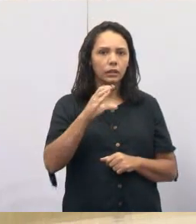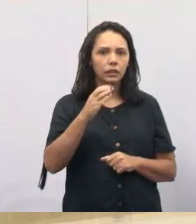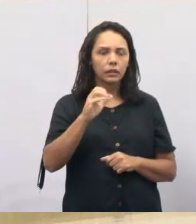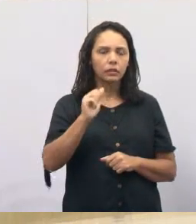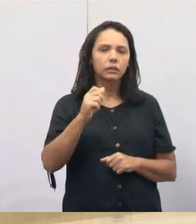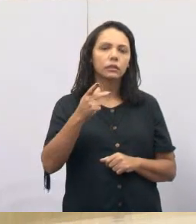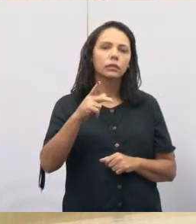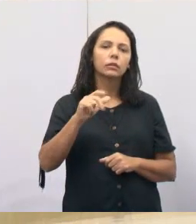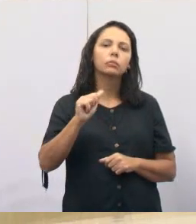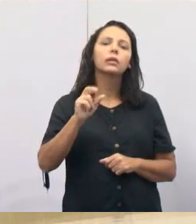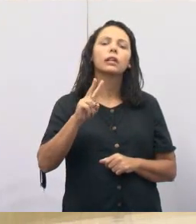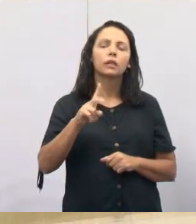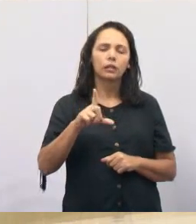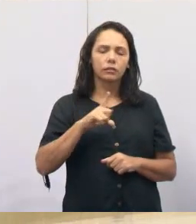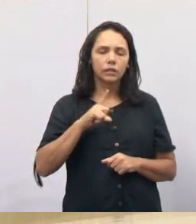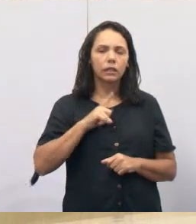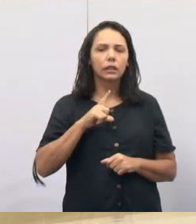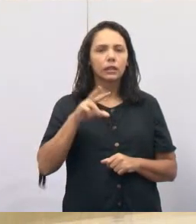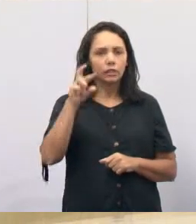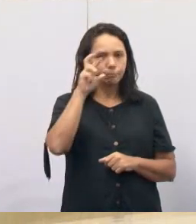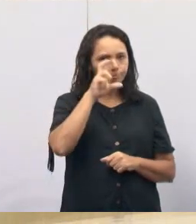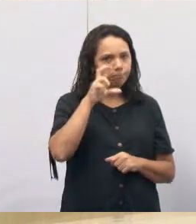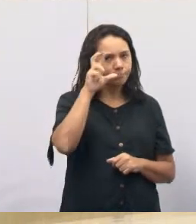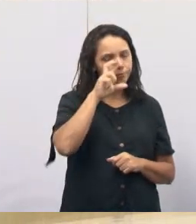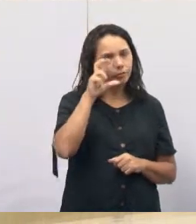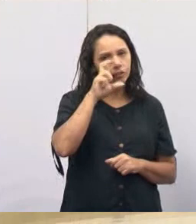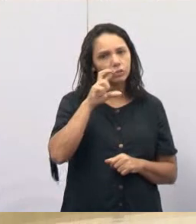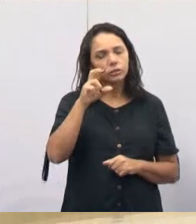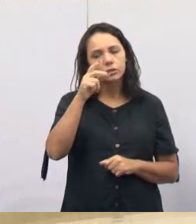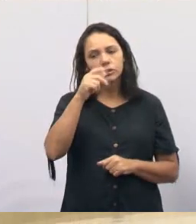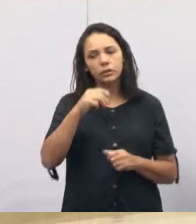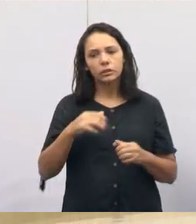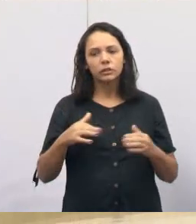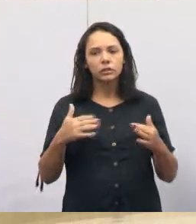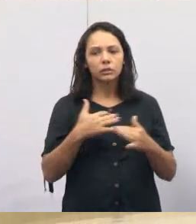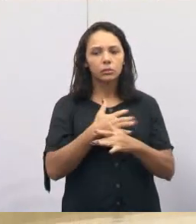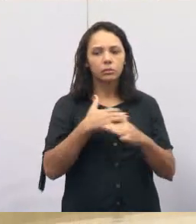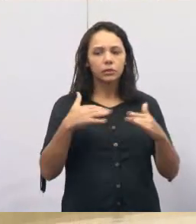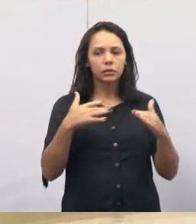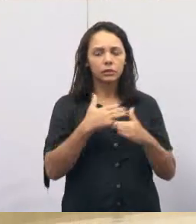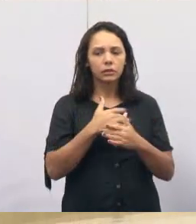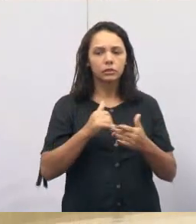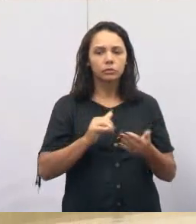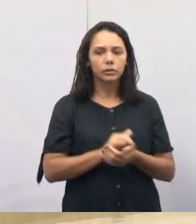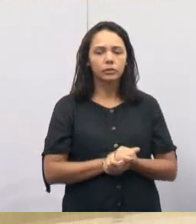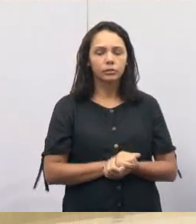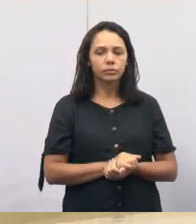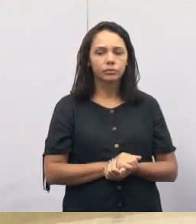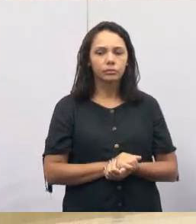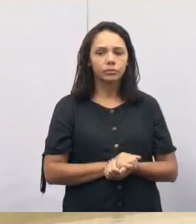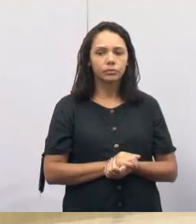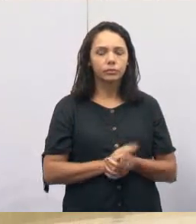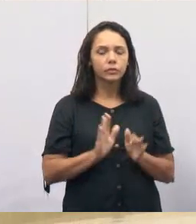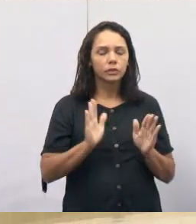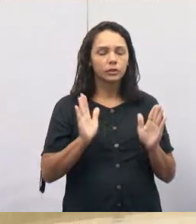de fiscalização dos agentes de mobilidade urbana. Sem mais para o momento, desde já